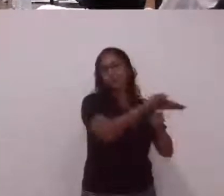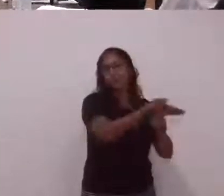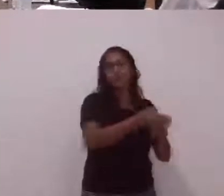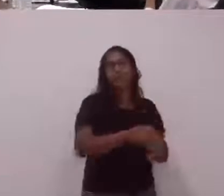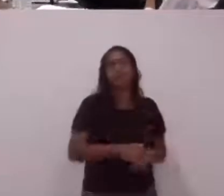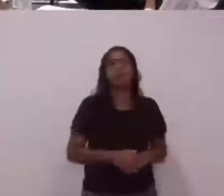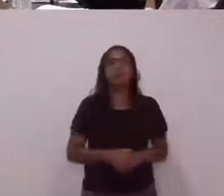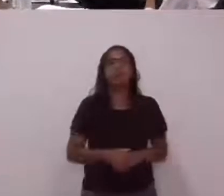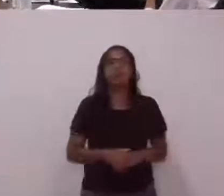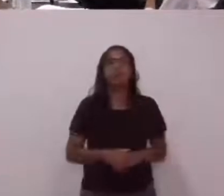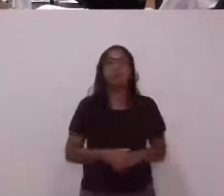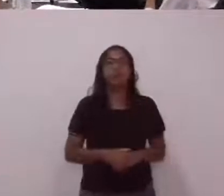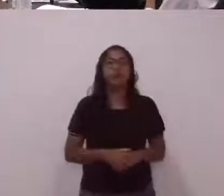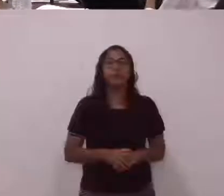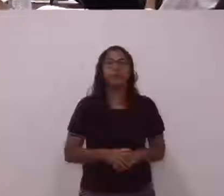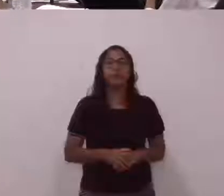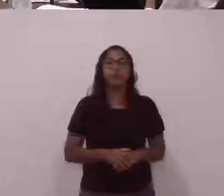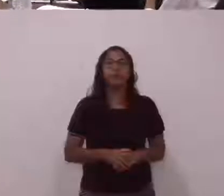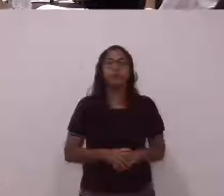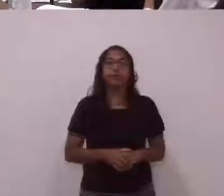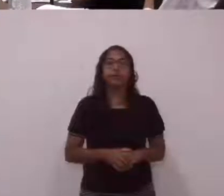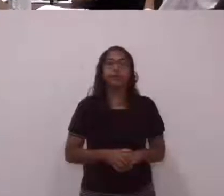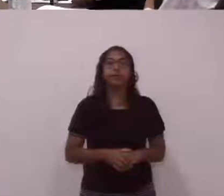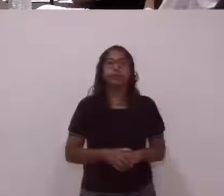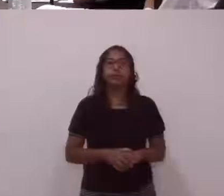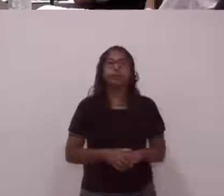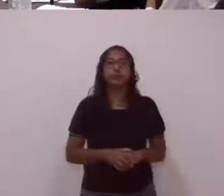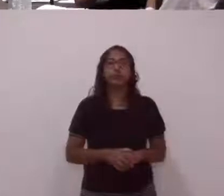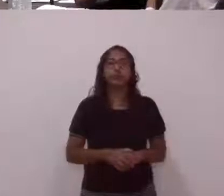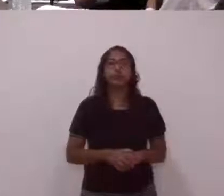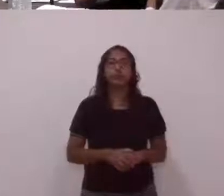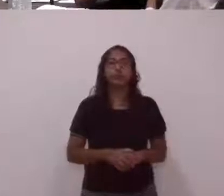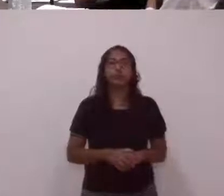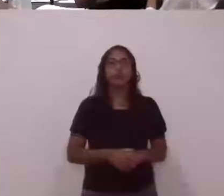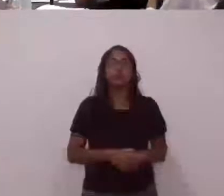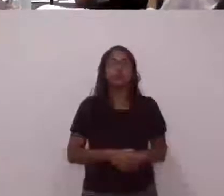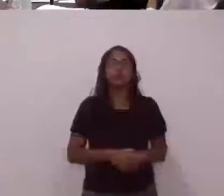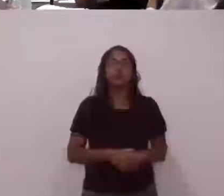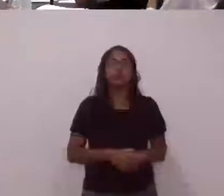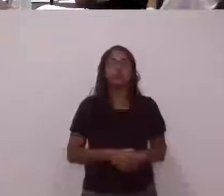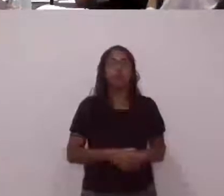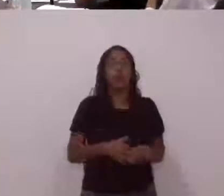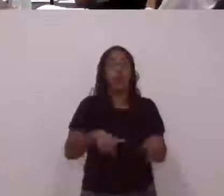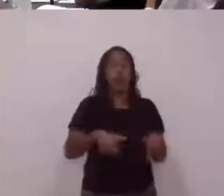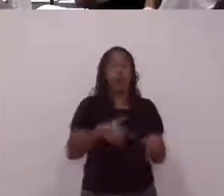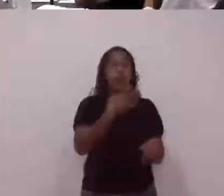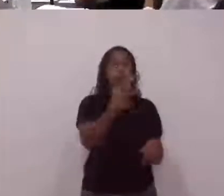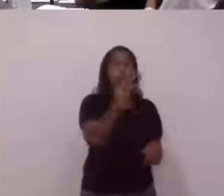especialmente os aluguéis, no importe atual de R$